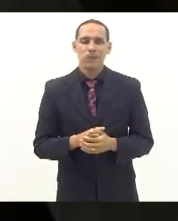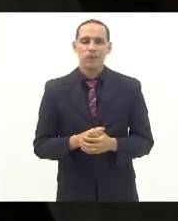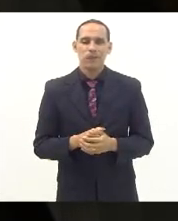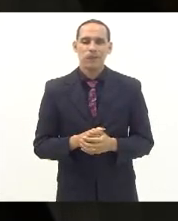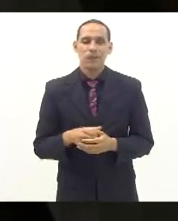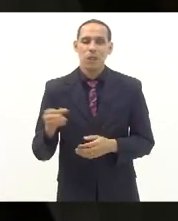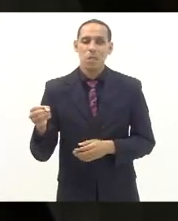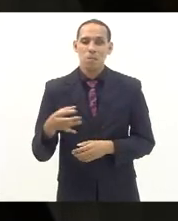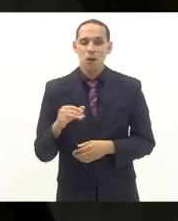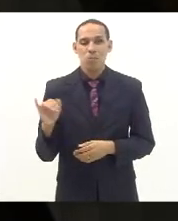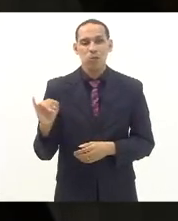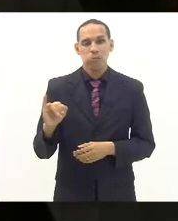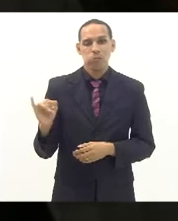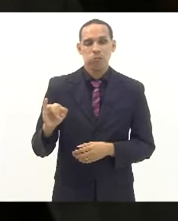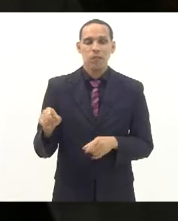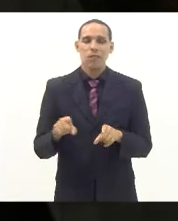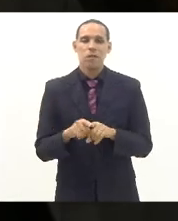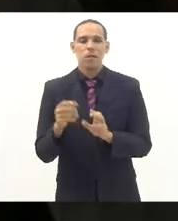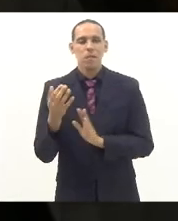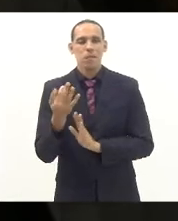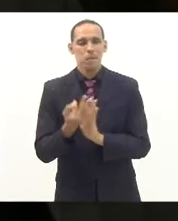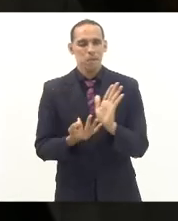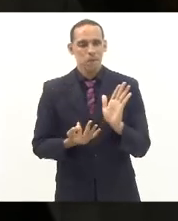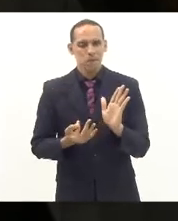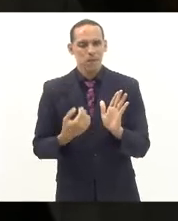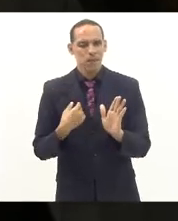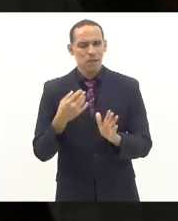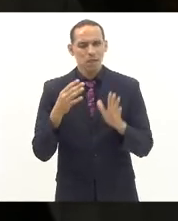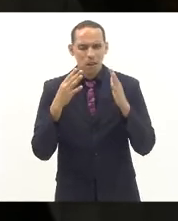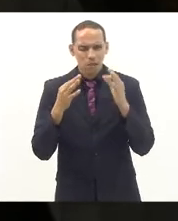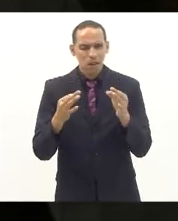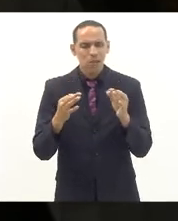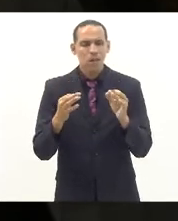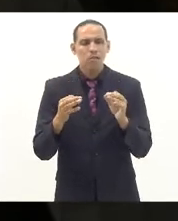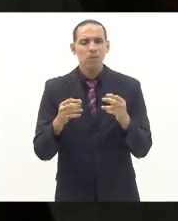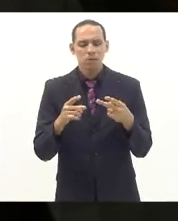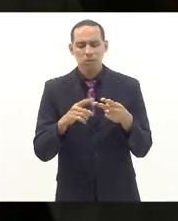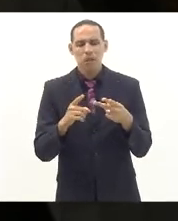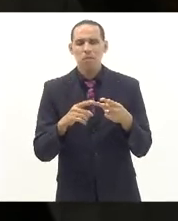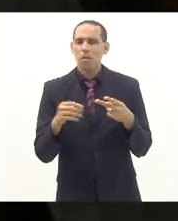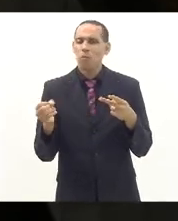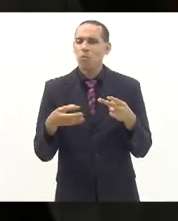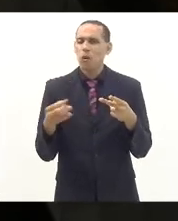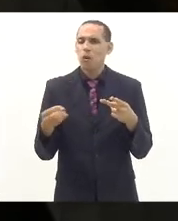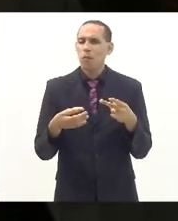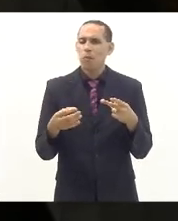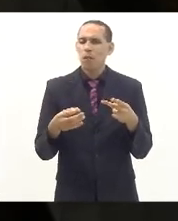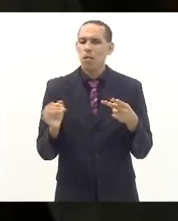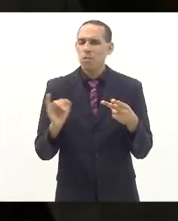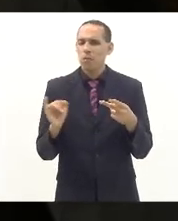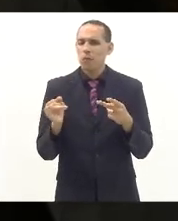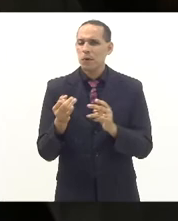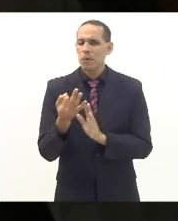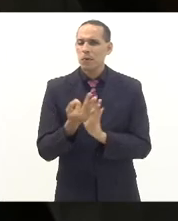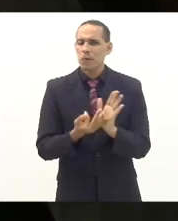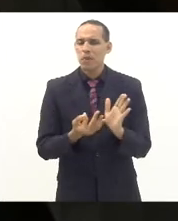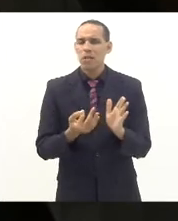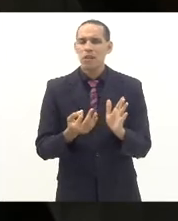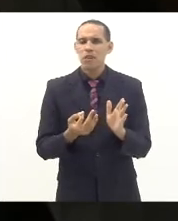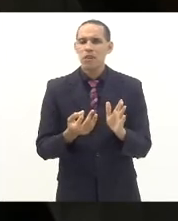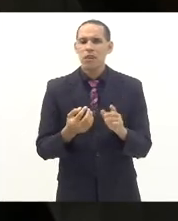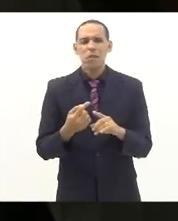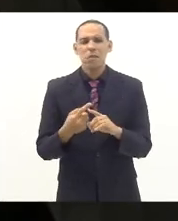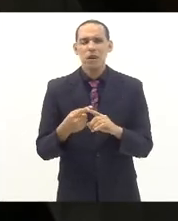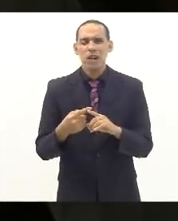e tributário e fiscal quero chamar a atenção para esse eixo não para de ser no